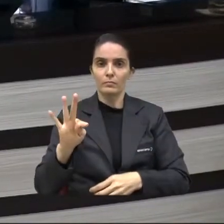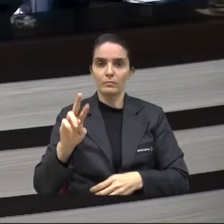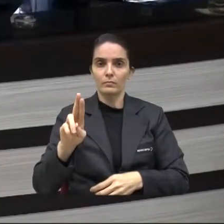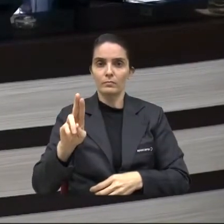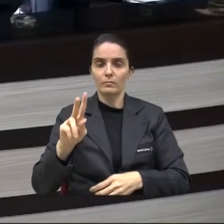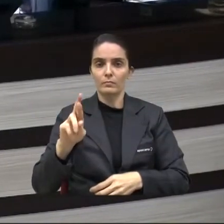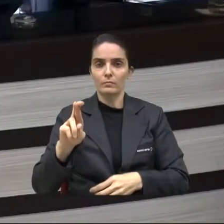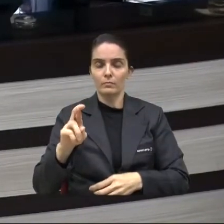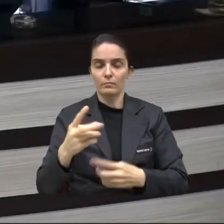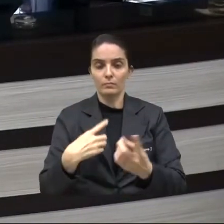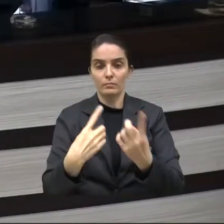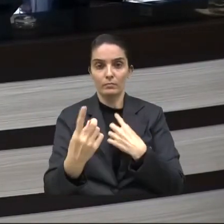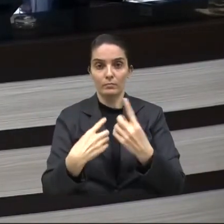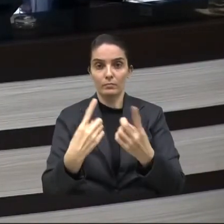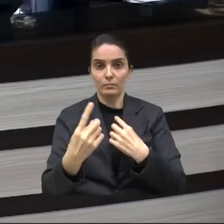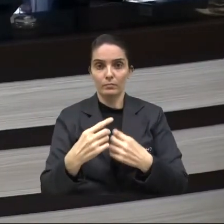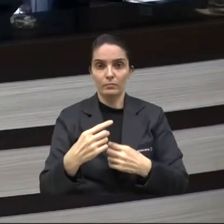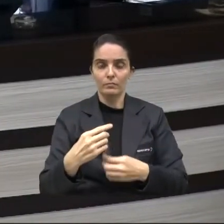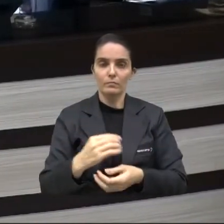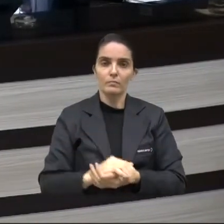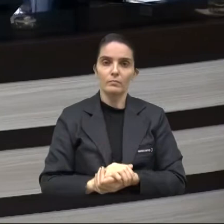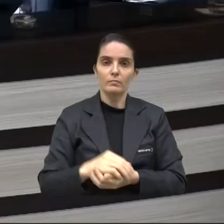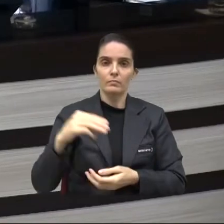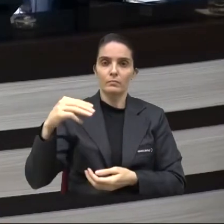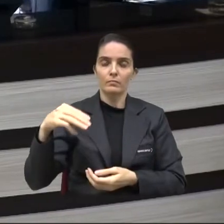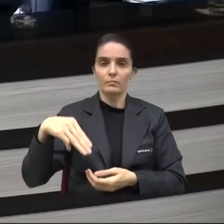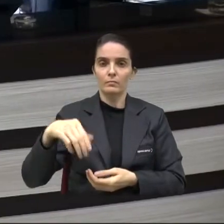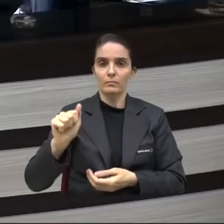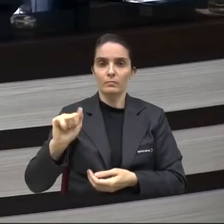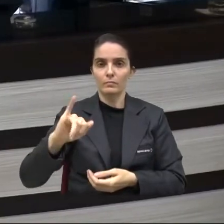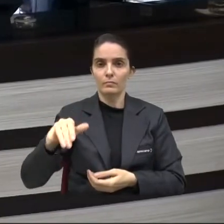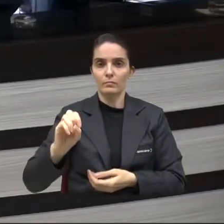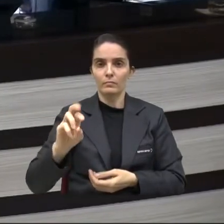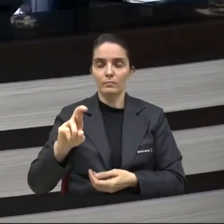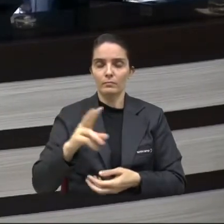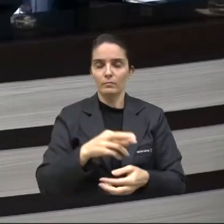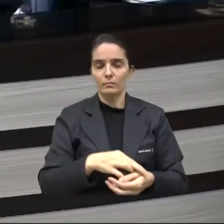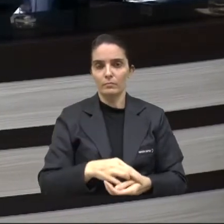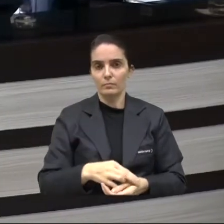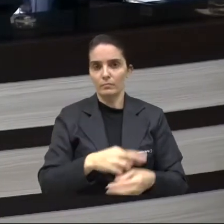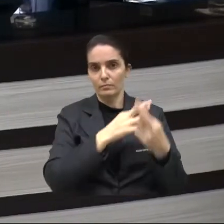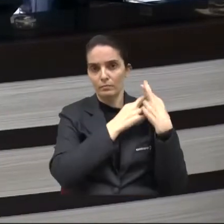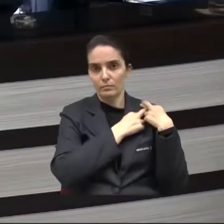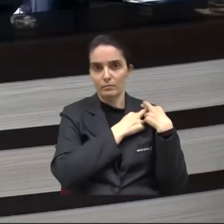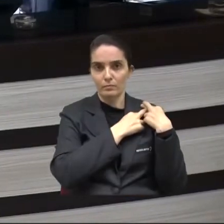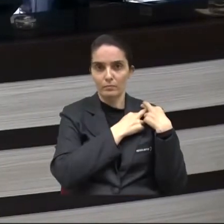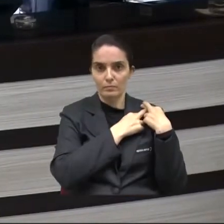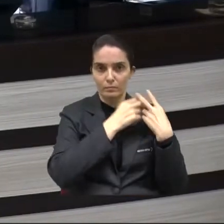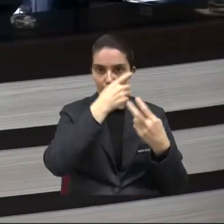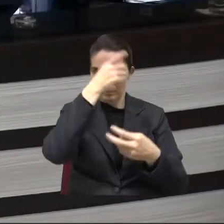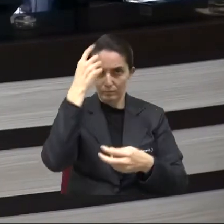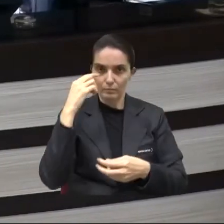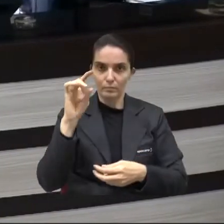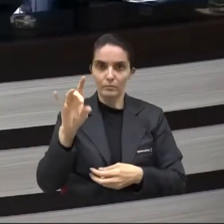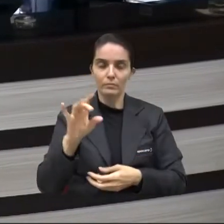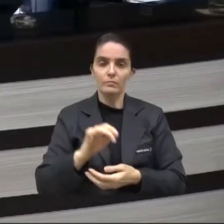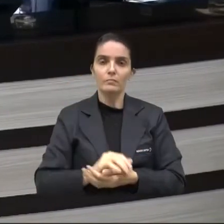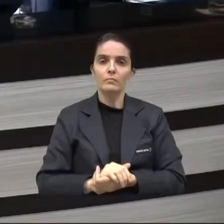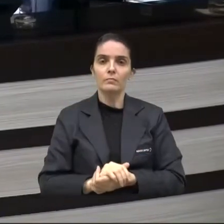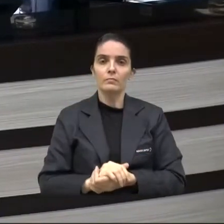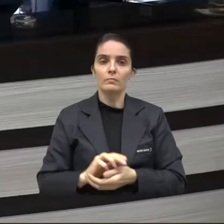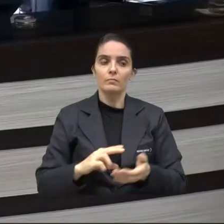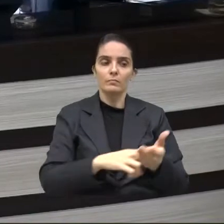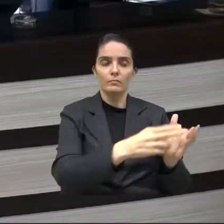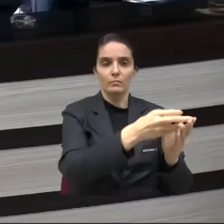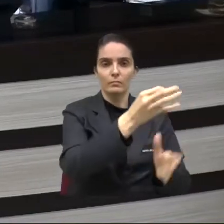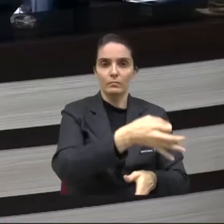a Avenida da Joia e dá outras providências. Autor, vereador Wagner Barbosa. As